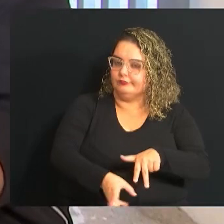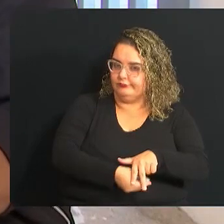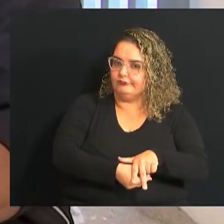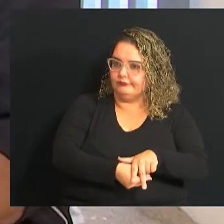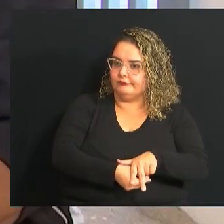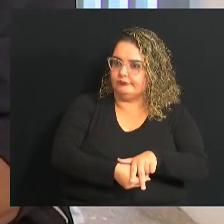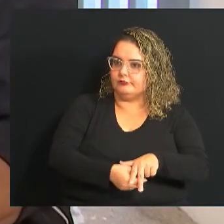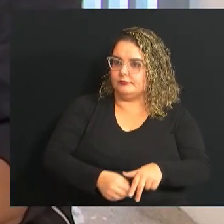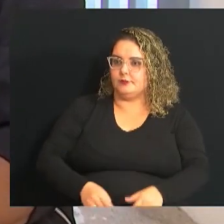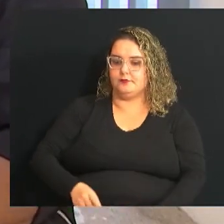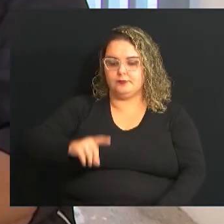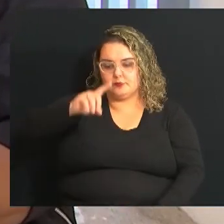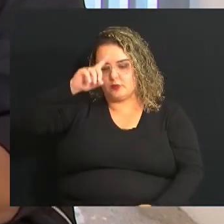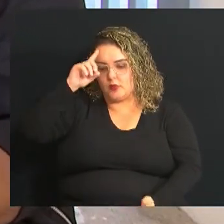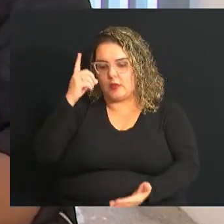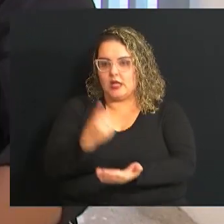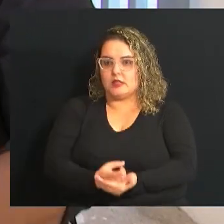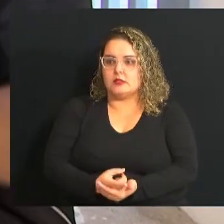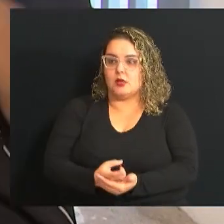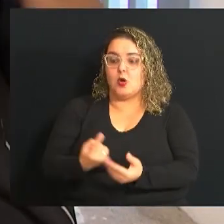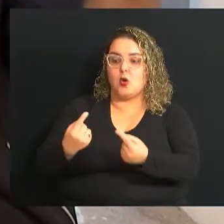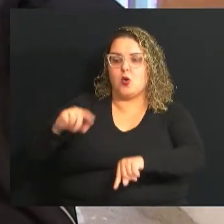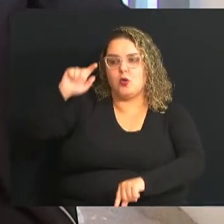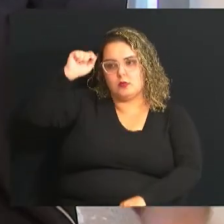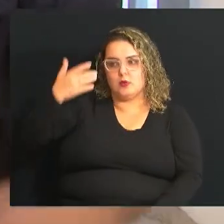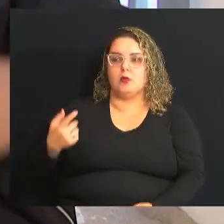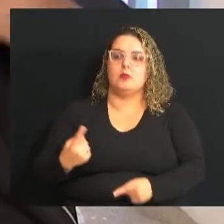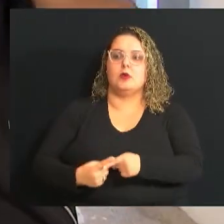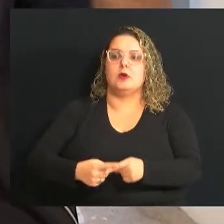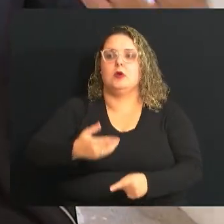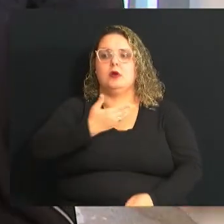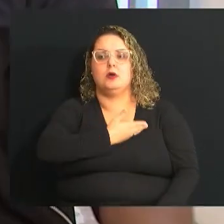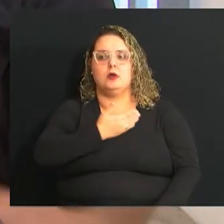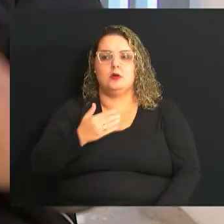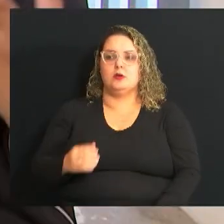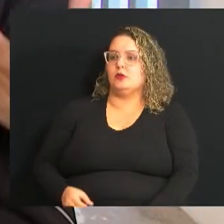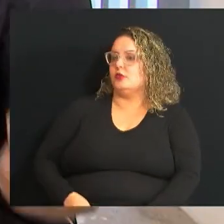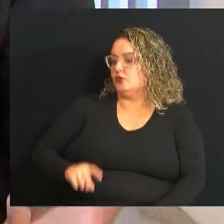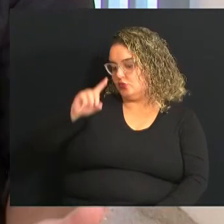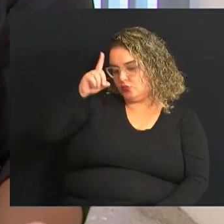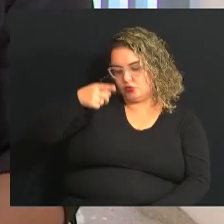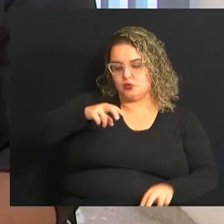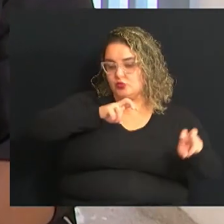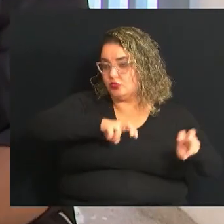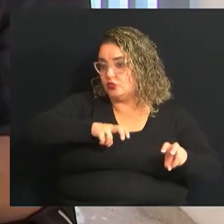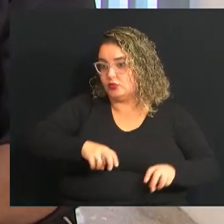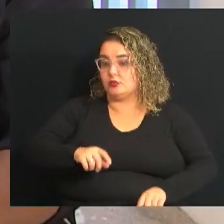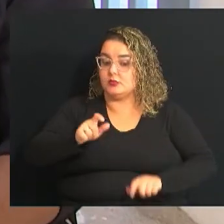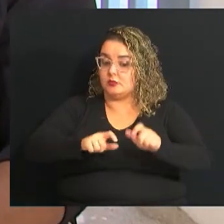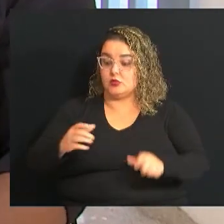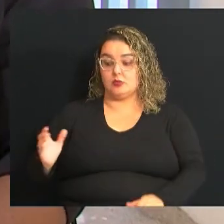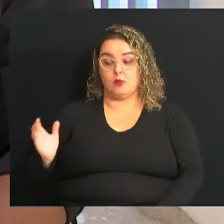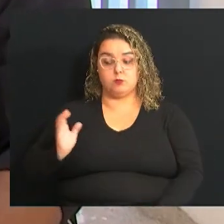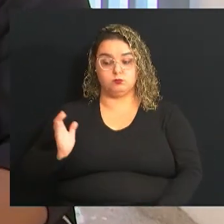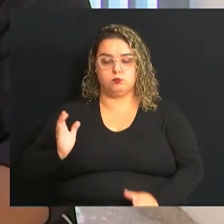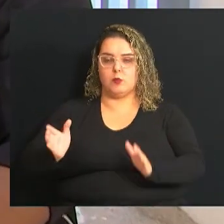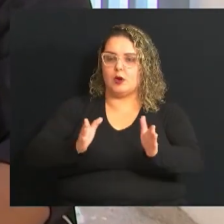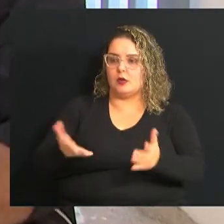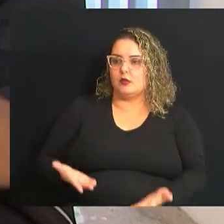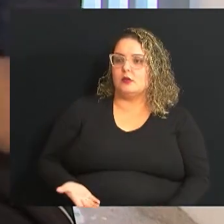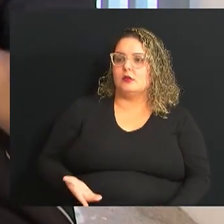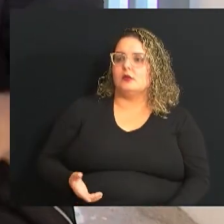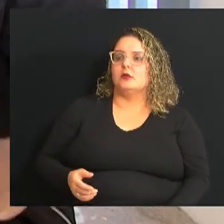instância. E aí ele começou essa luta dele e ao longo da sua carreira ele conseguiu libertar mais de 500 escravizados, sem ter feito